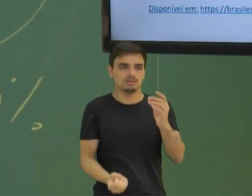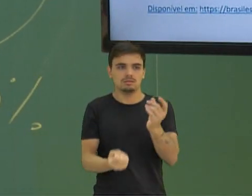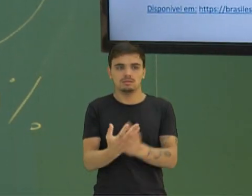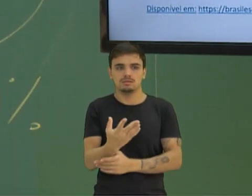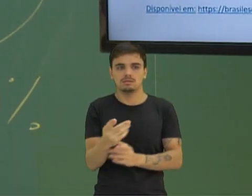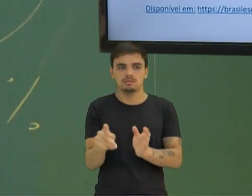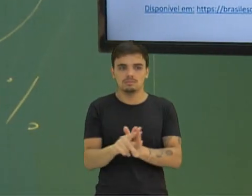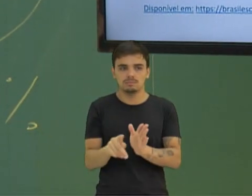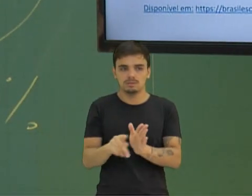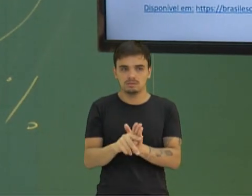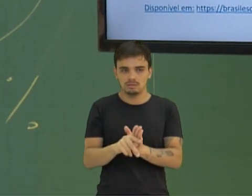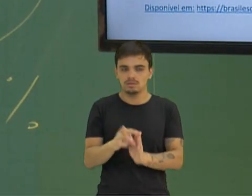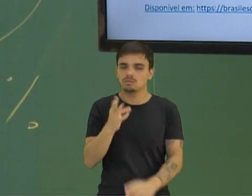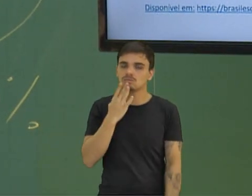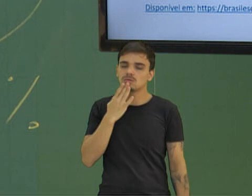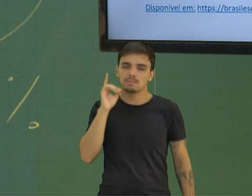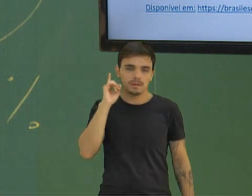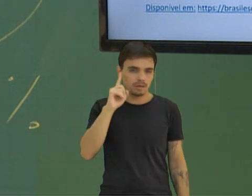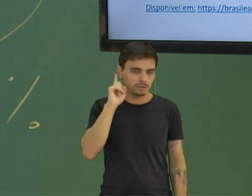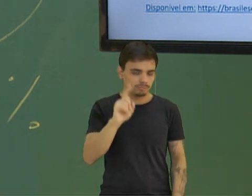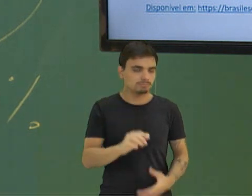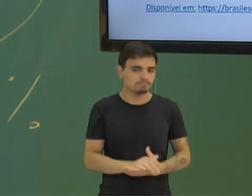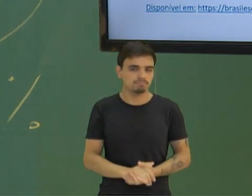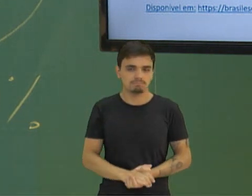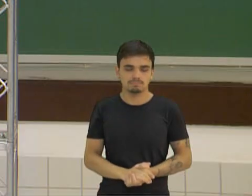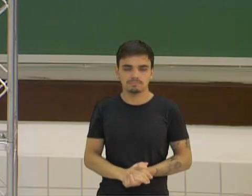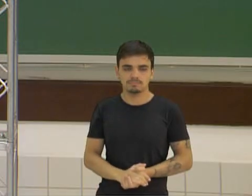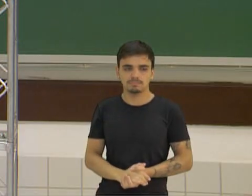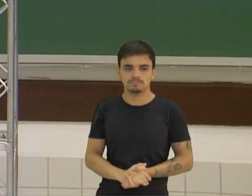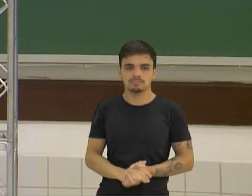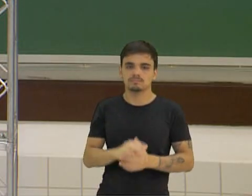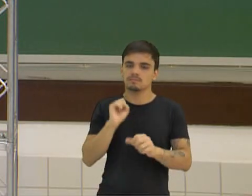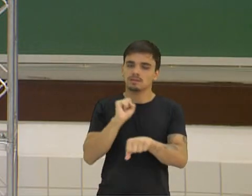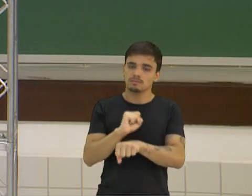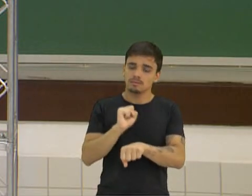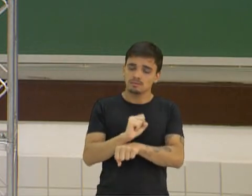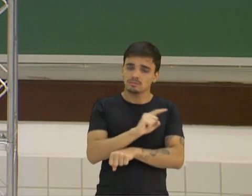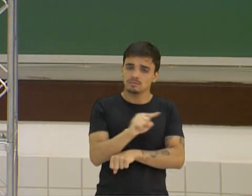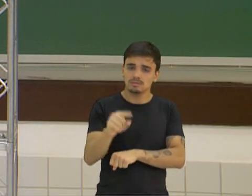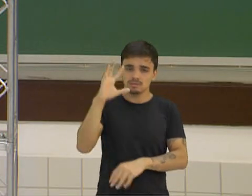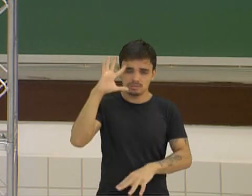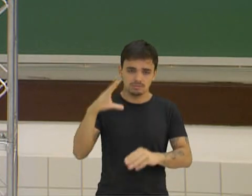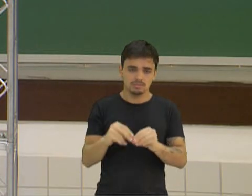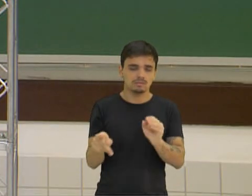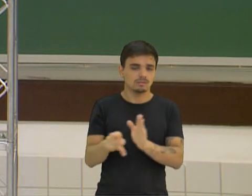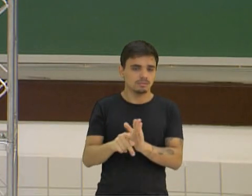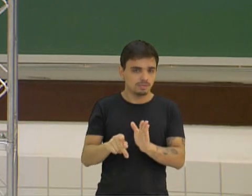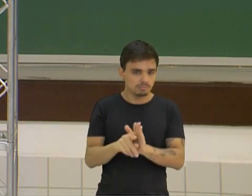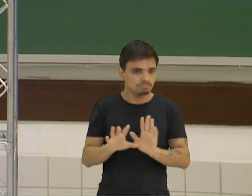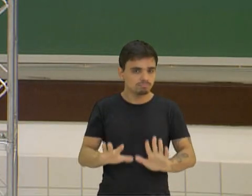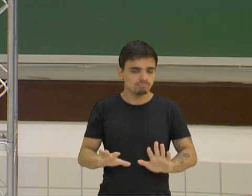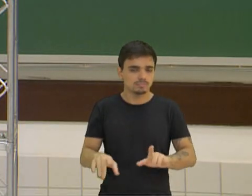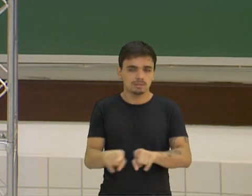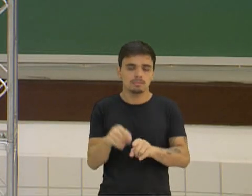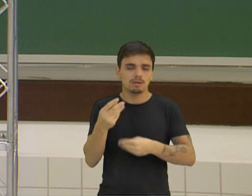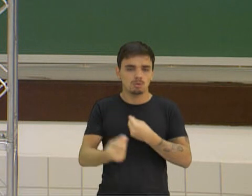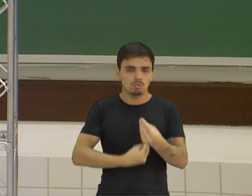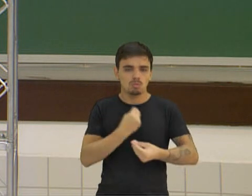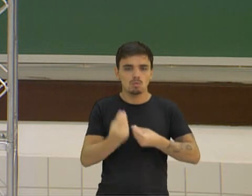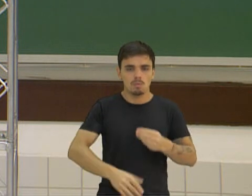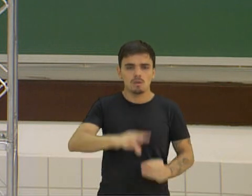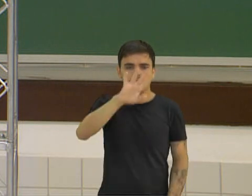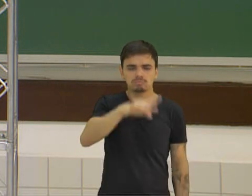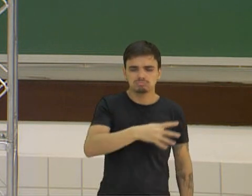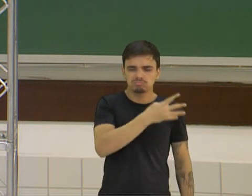gerarem flores de cor branca tá bom Espero que vocês tenham compreendido como é